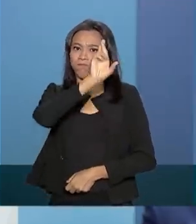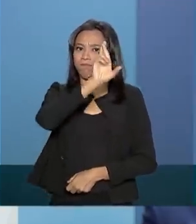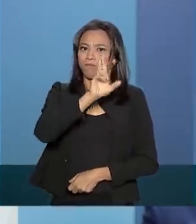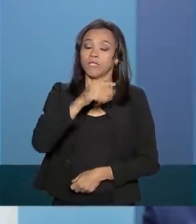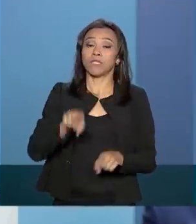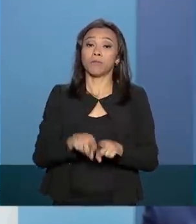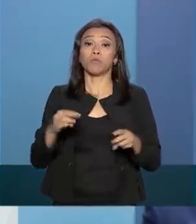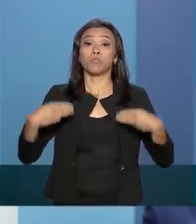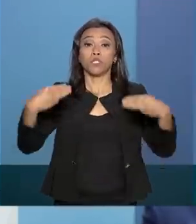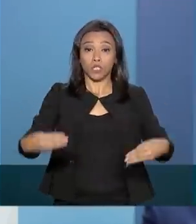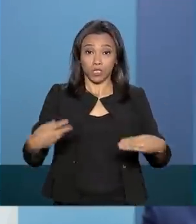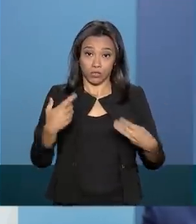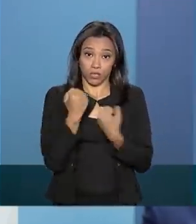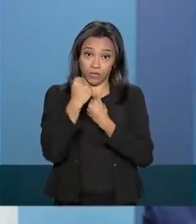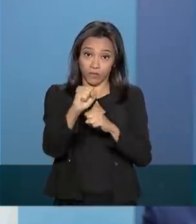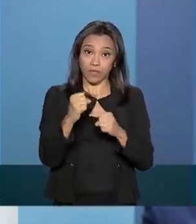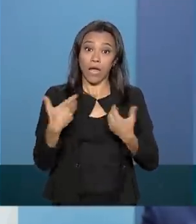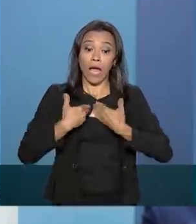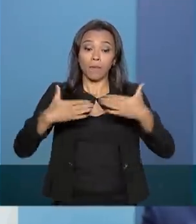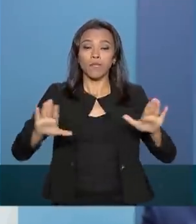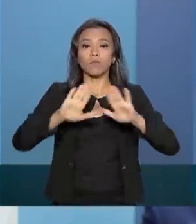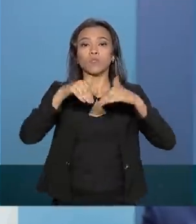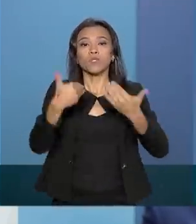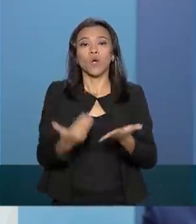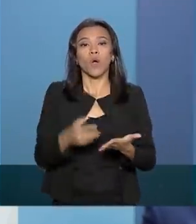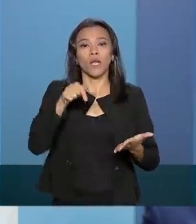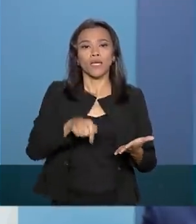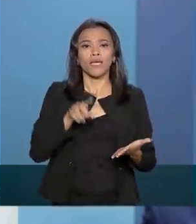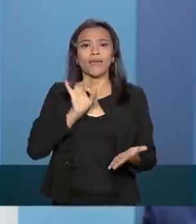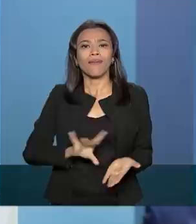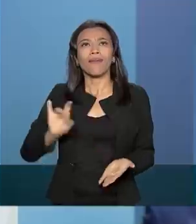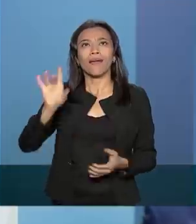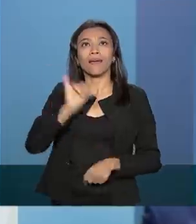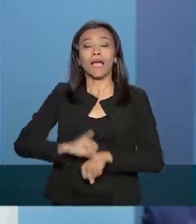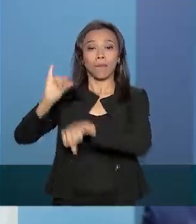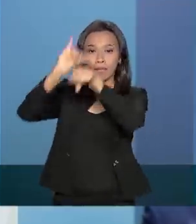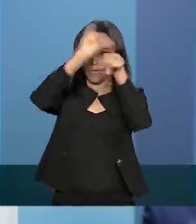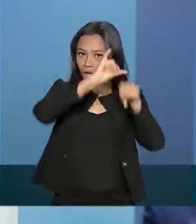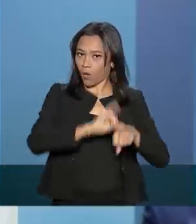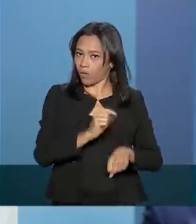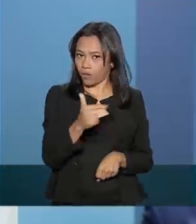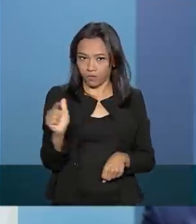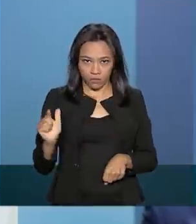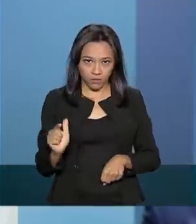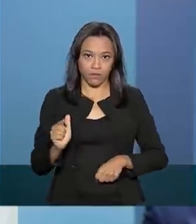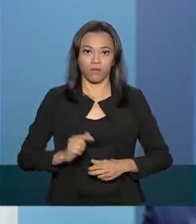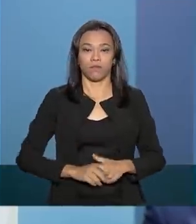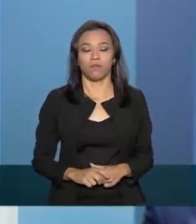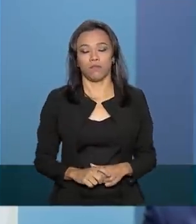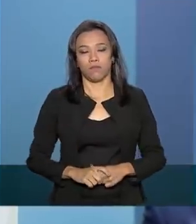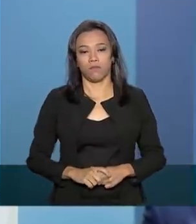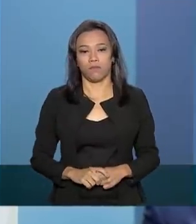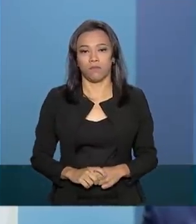Defesa, abrimos um colégio militar em cada capital de estado que não tenha.